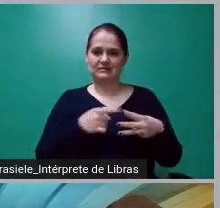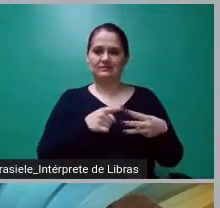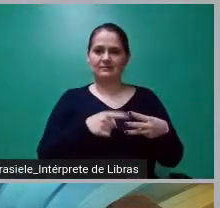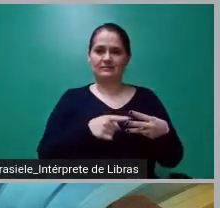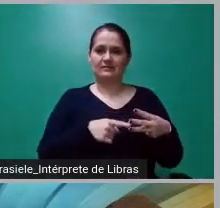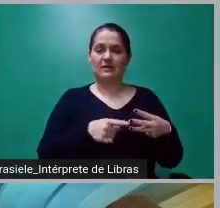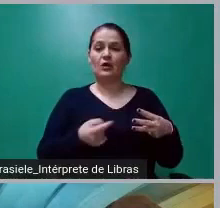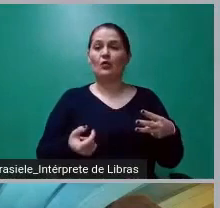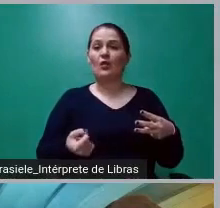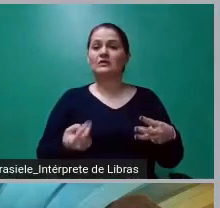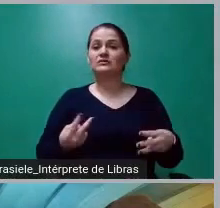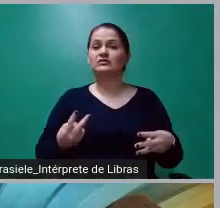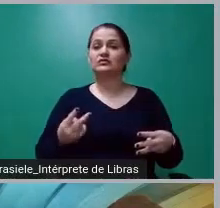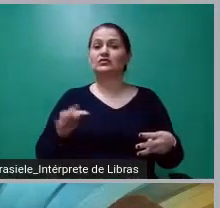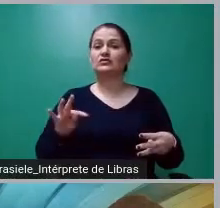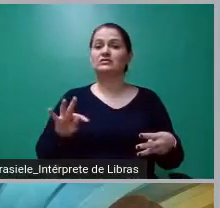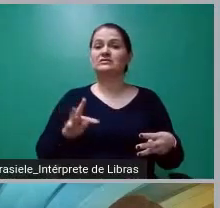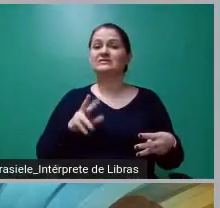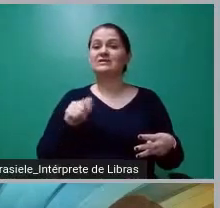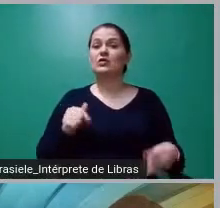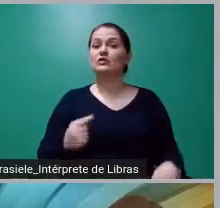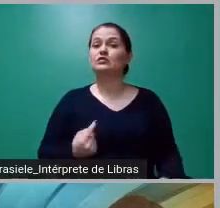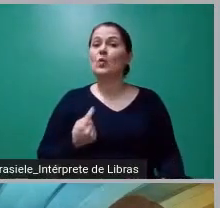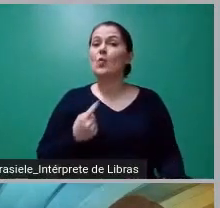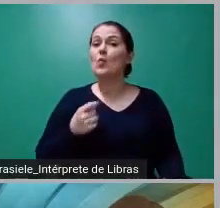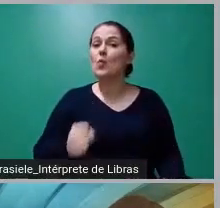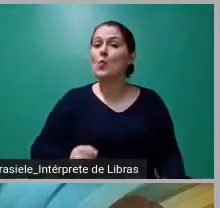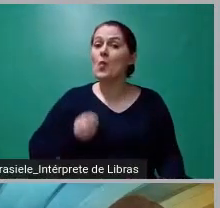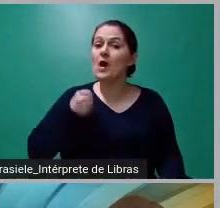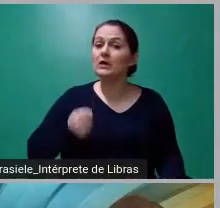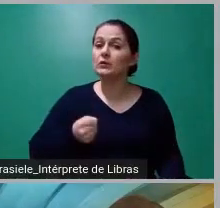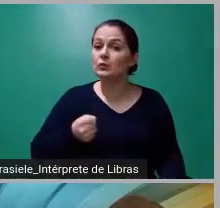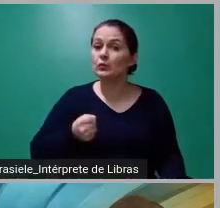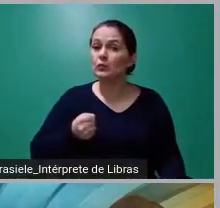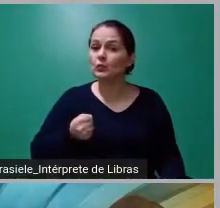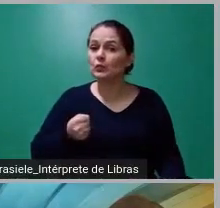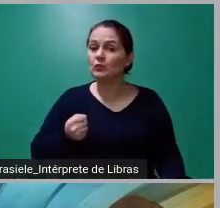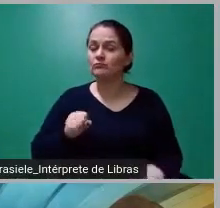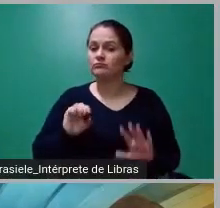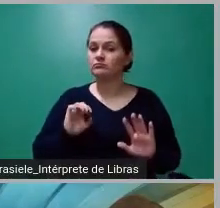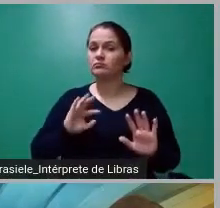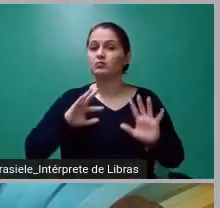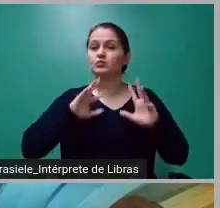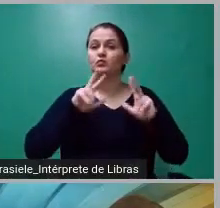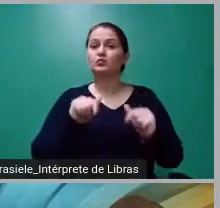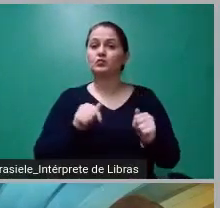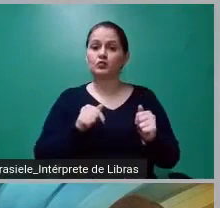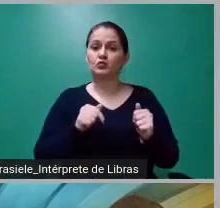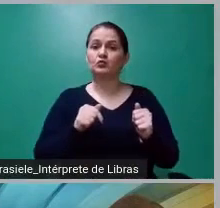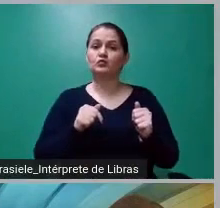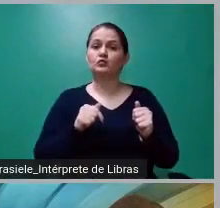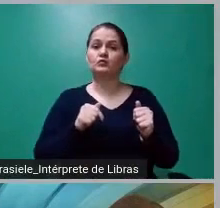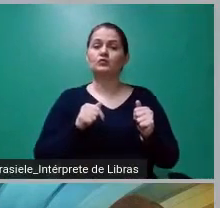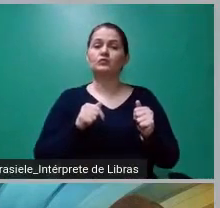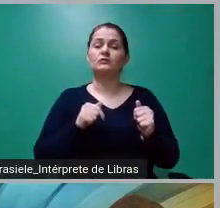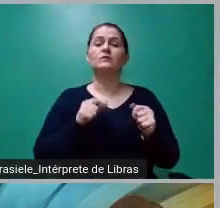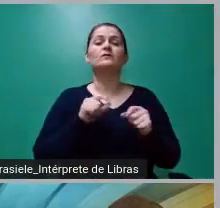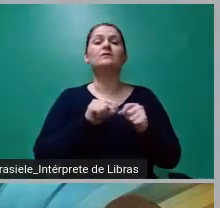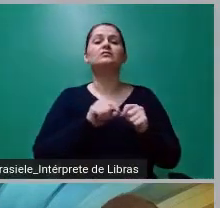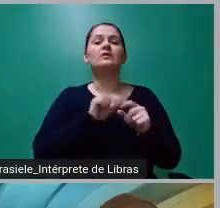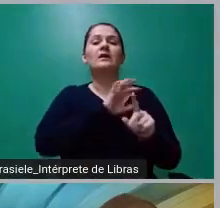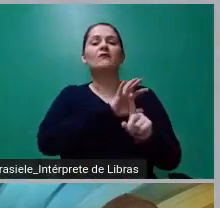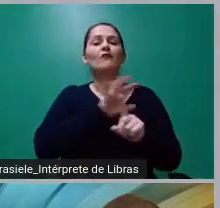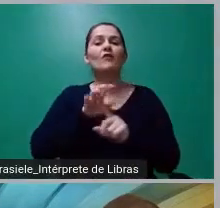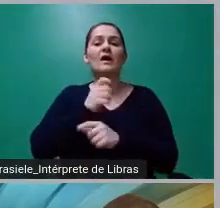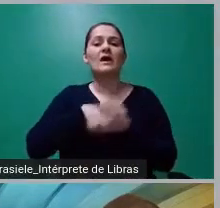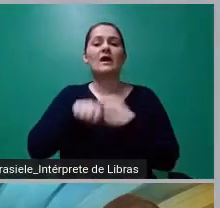2 trilhões em um ano. Tudo isso combinado empurrou a economia para a recessão, refletiu na